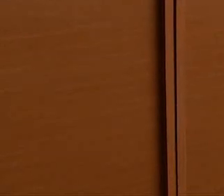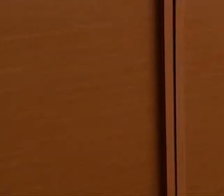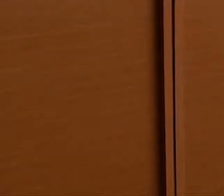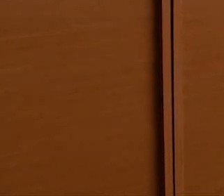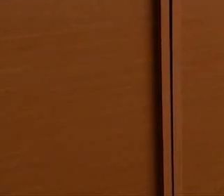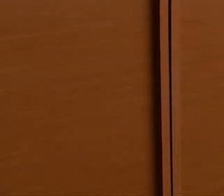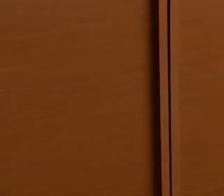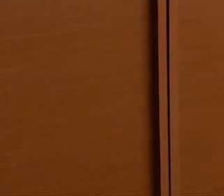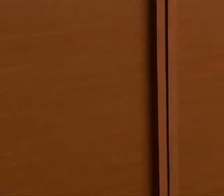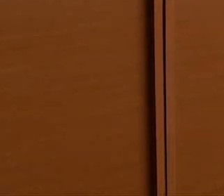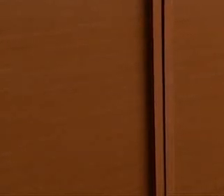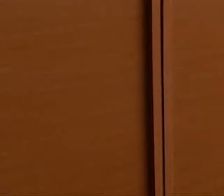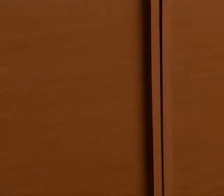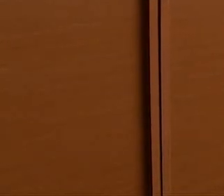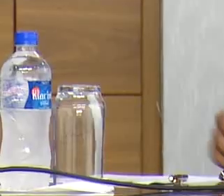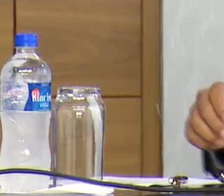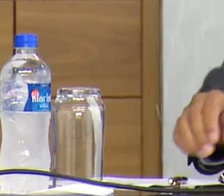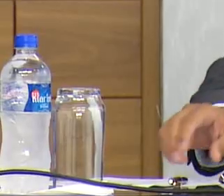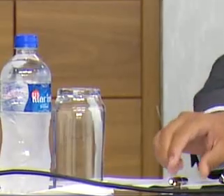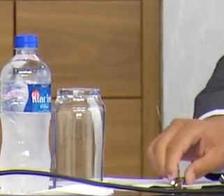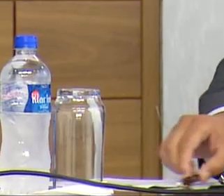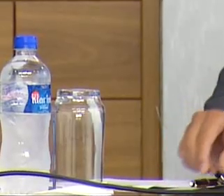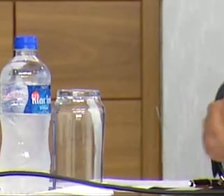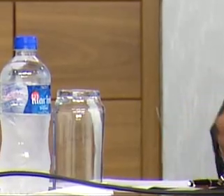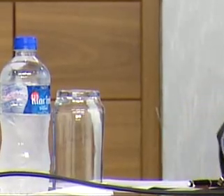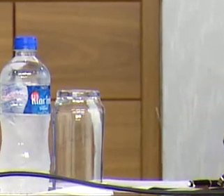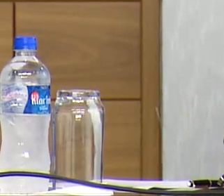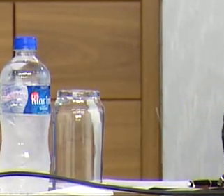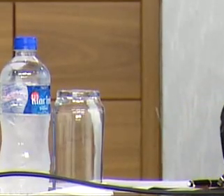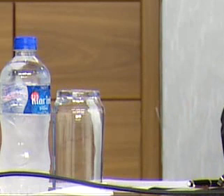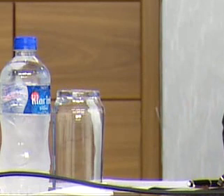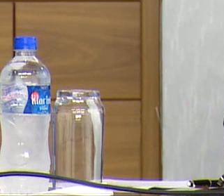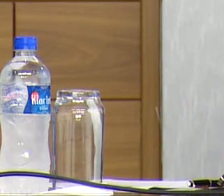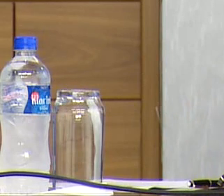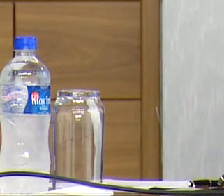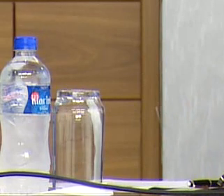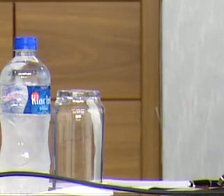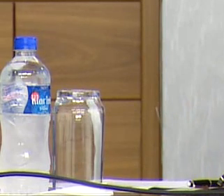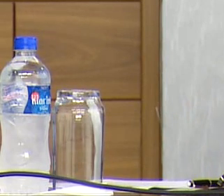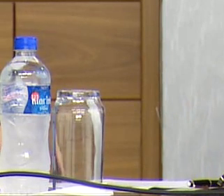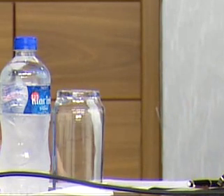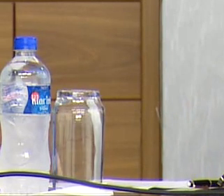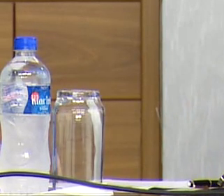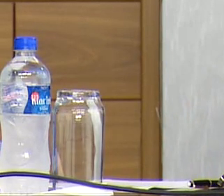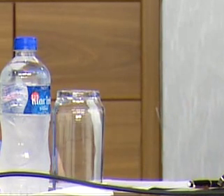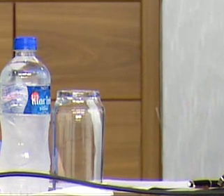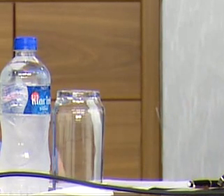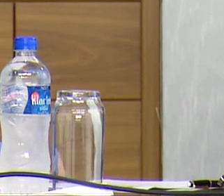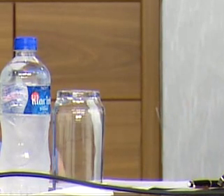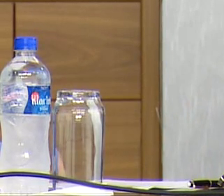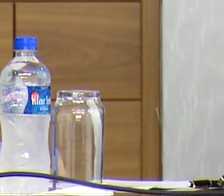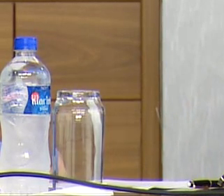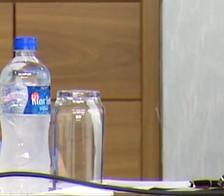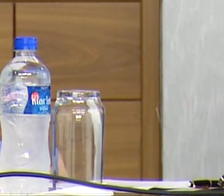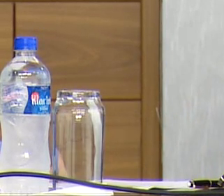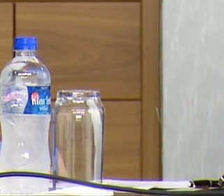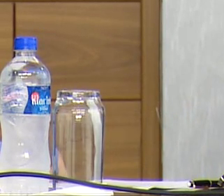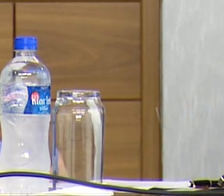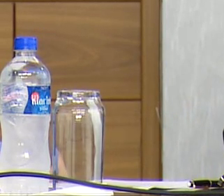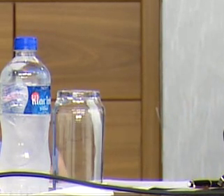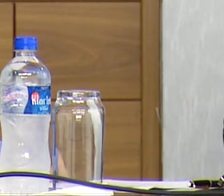Tendo o número regimental, declaro aberto o primeiro expediente da 65ª sessão ordinária, realizada no dia de hoje, 22 de